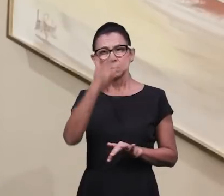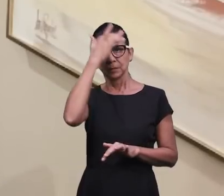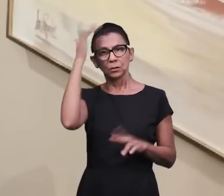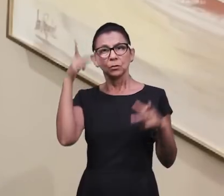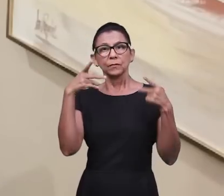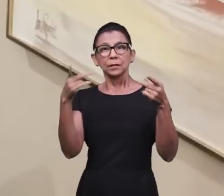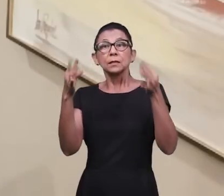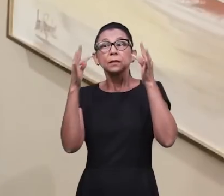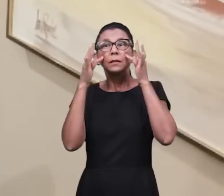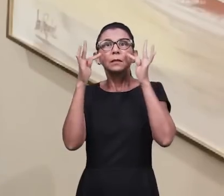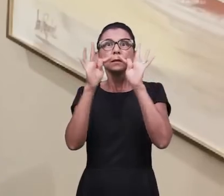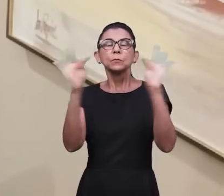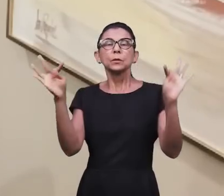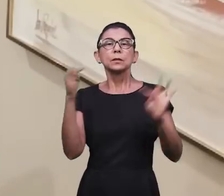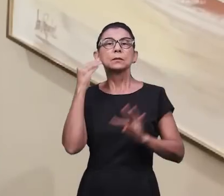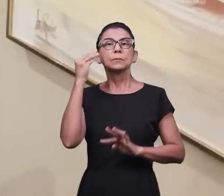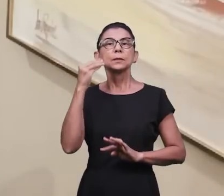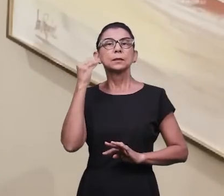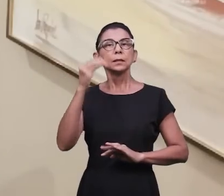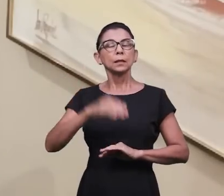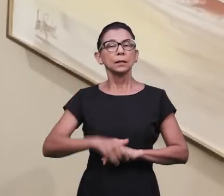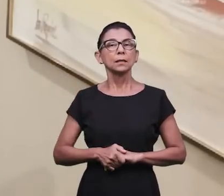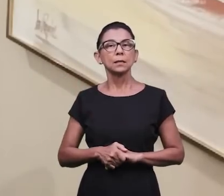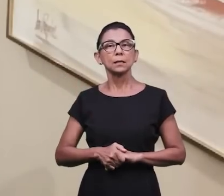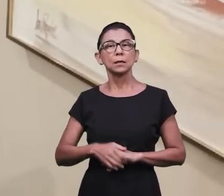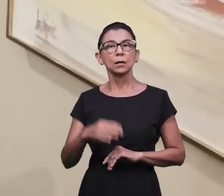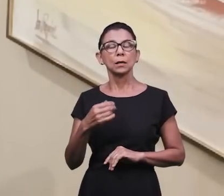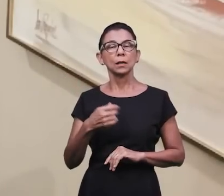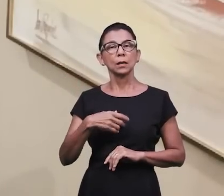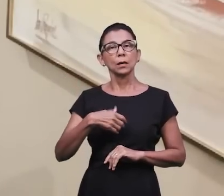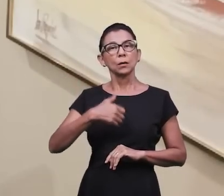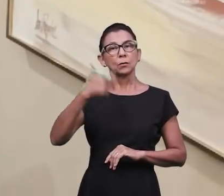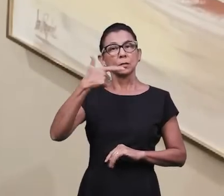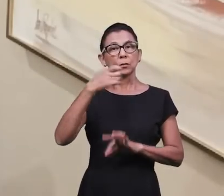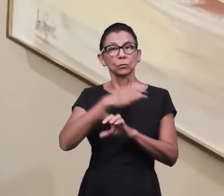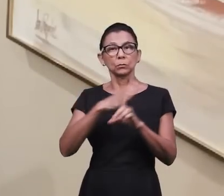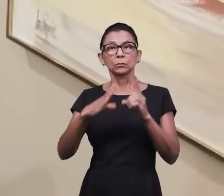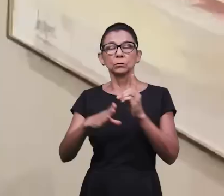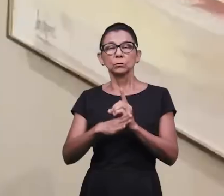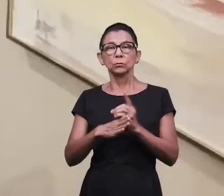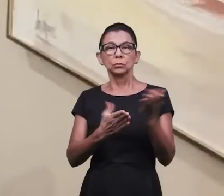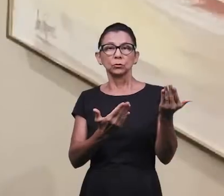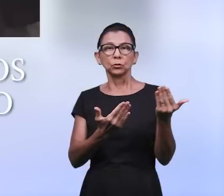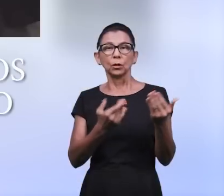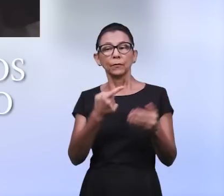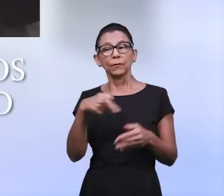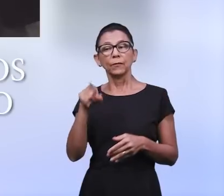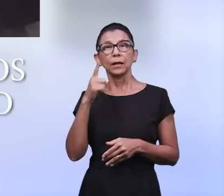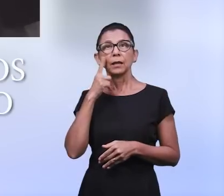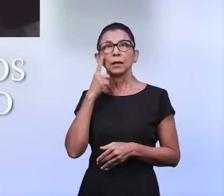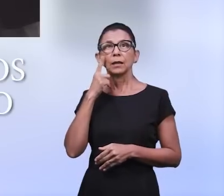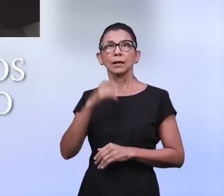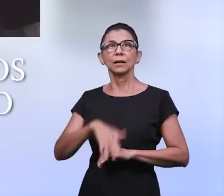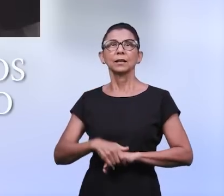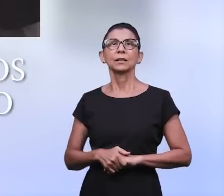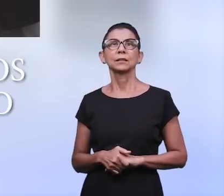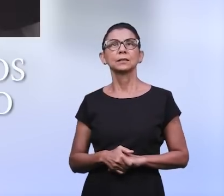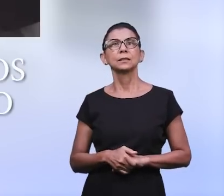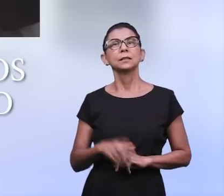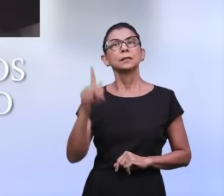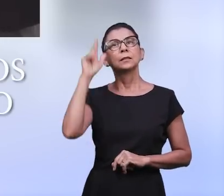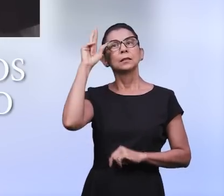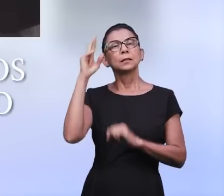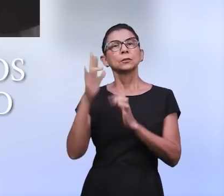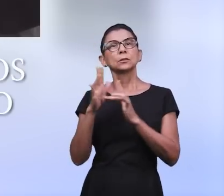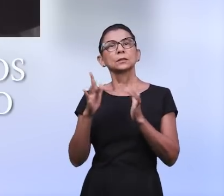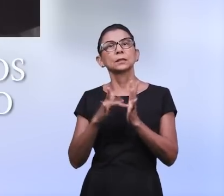testemunhos do que ela viveu. Este é o segundo culto que ela participa e o Senhor tem falado ao coração desta jovem. Brethren, peace of the Lord. We